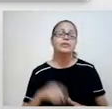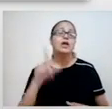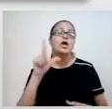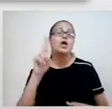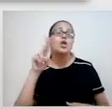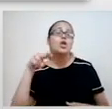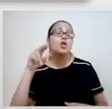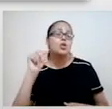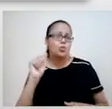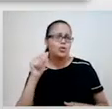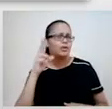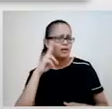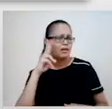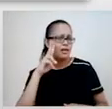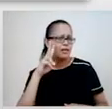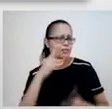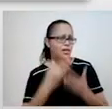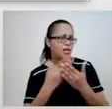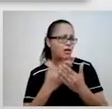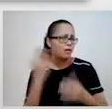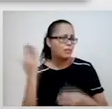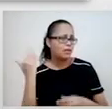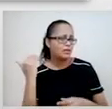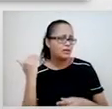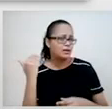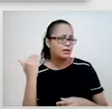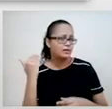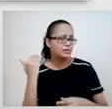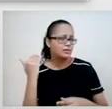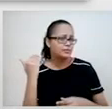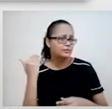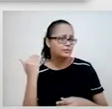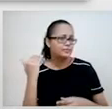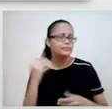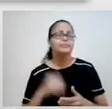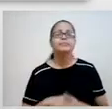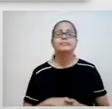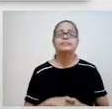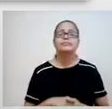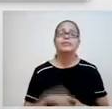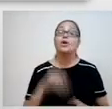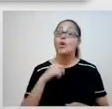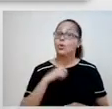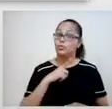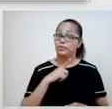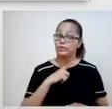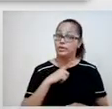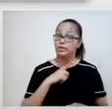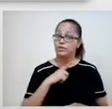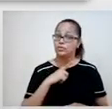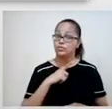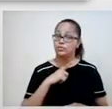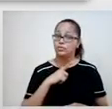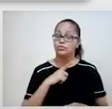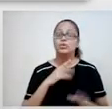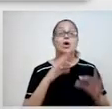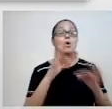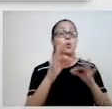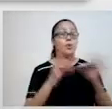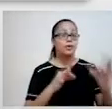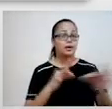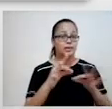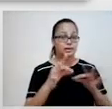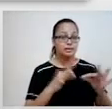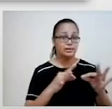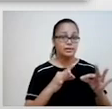Apolo 11, lembram-se? E tem o símbolozinho aí antes do 1 e do 2 de parágrafos. Então, observem, os textos geralmente eles são organizados em parágrafos.